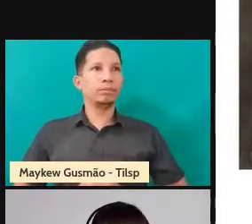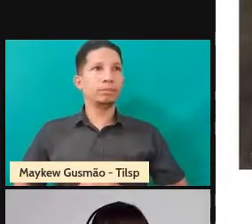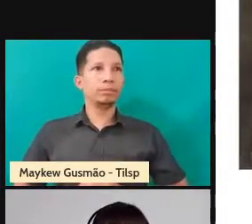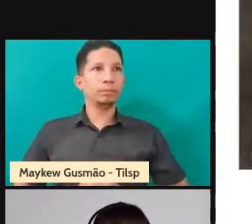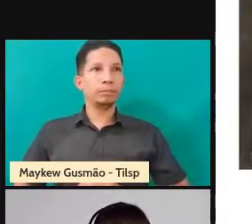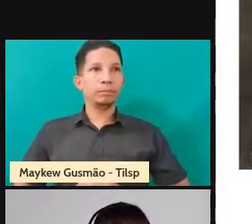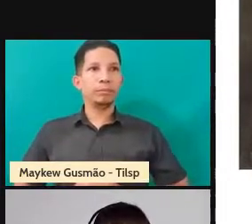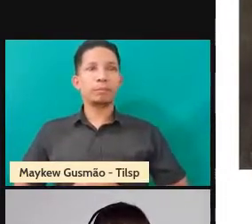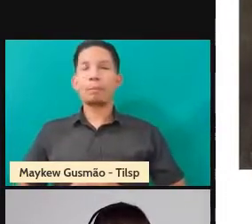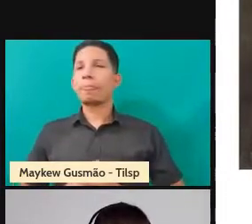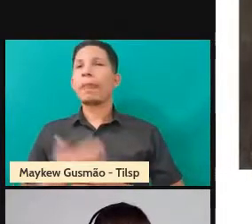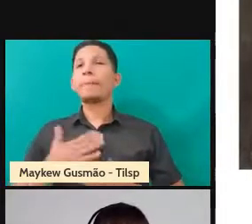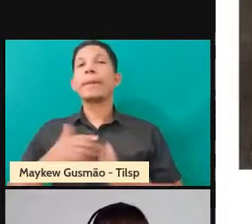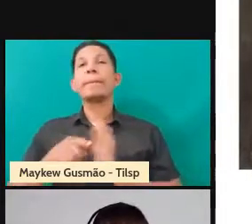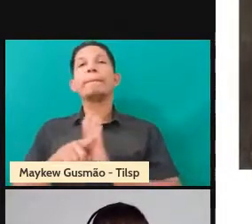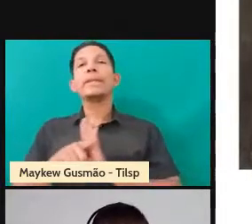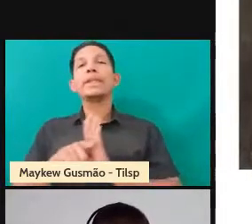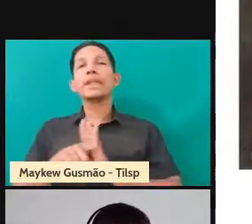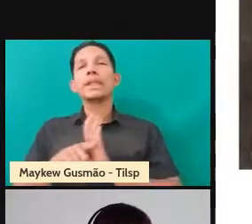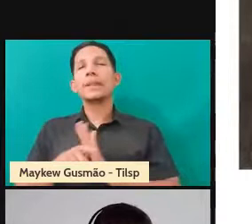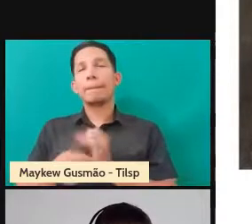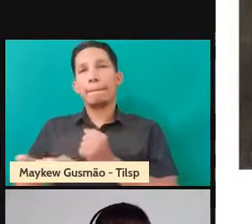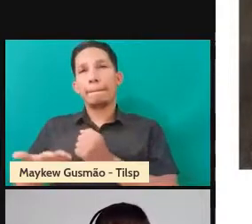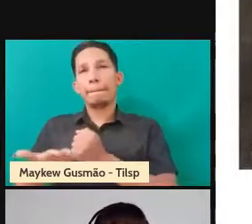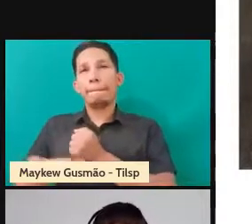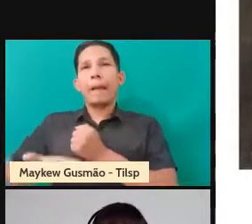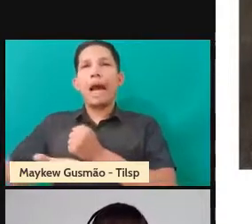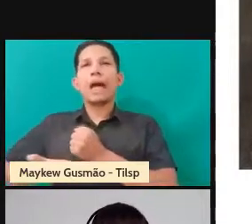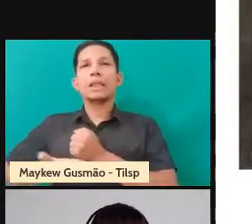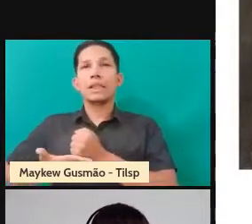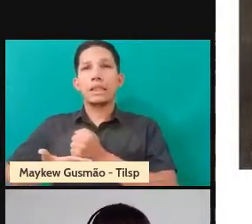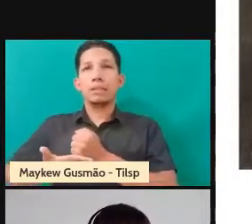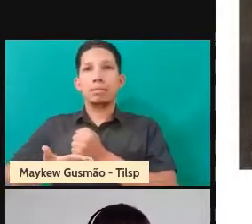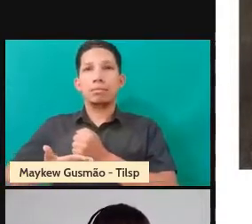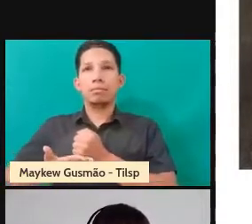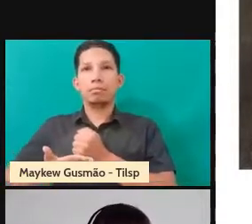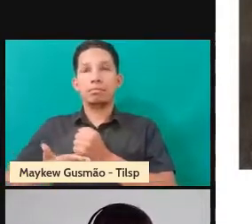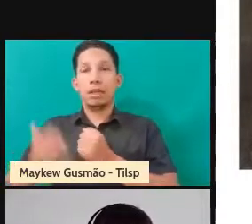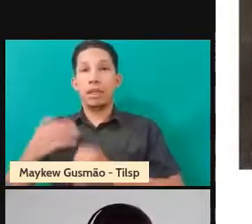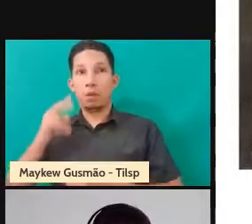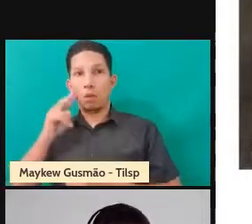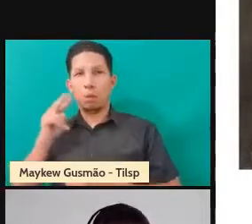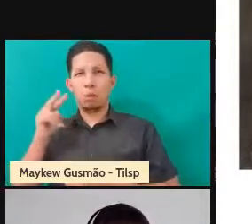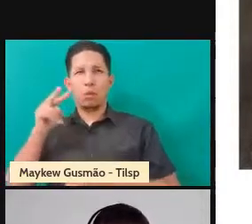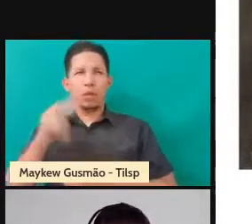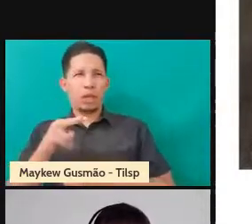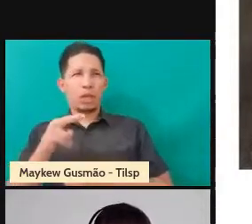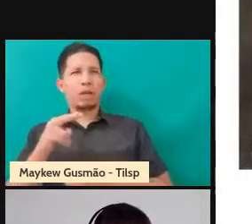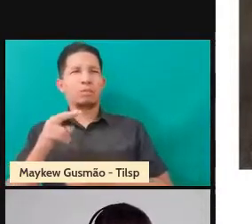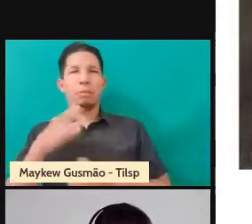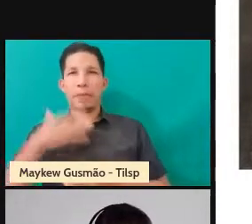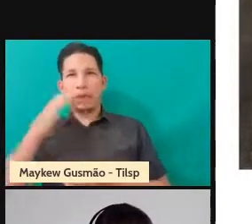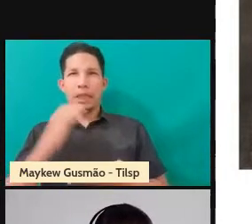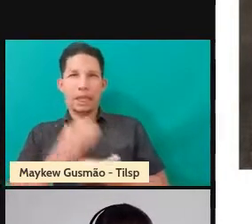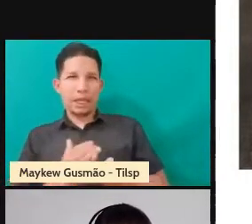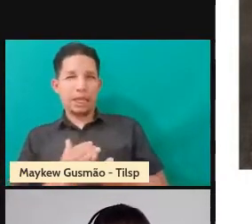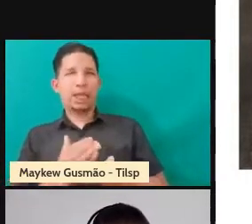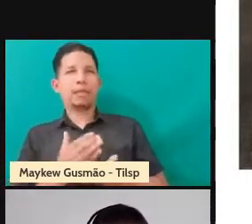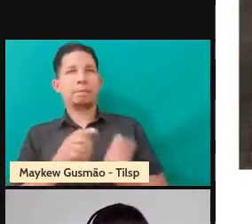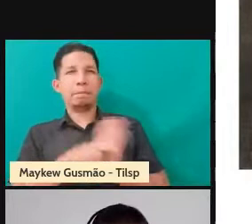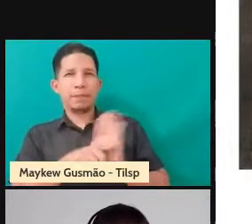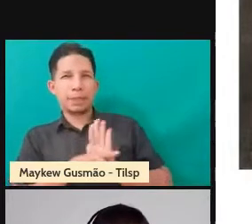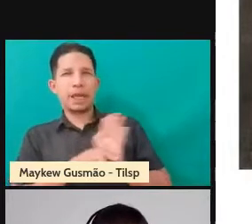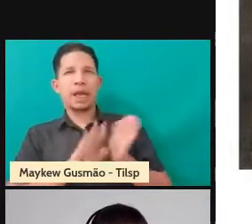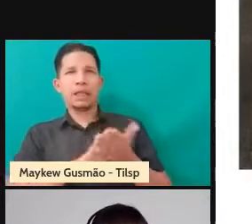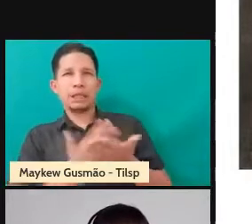Toda a base da minha pesquisa, da minha tese, do olhar para a atividade de tradução e interpretação,